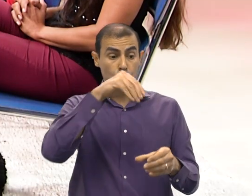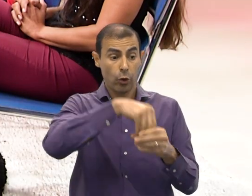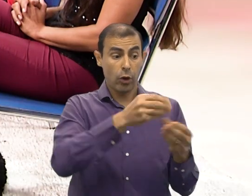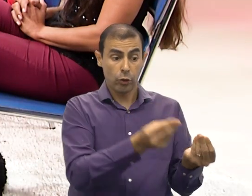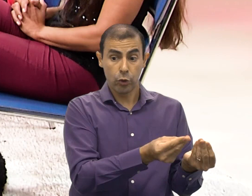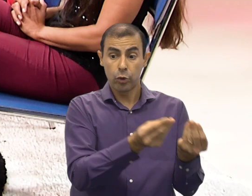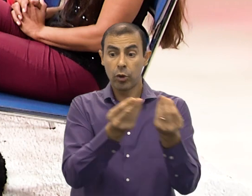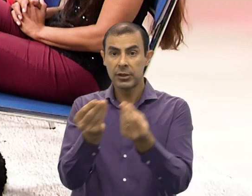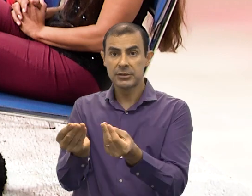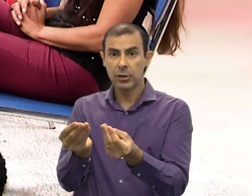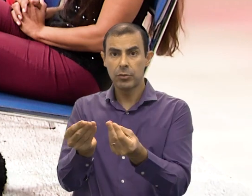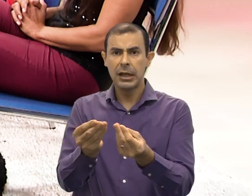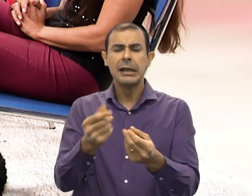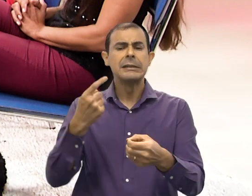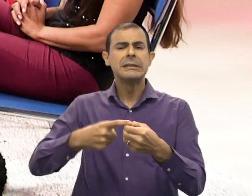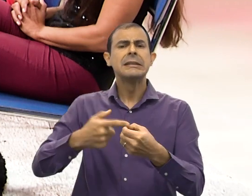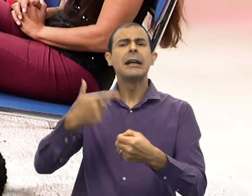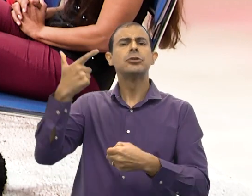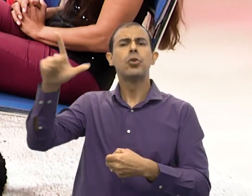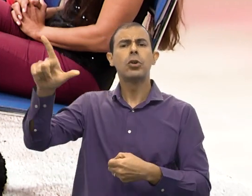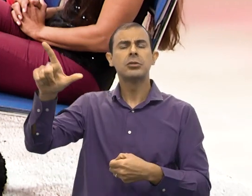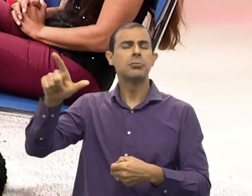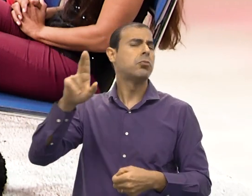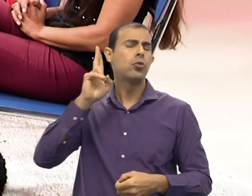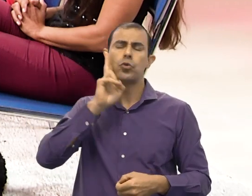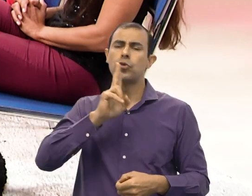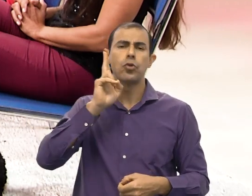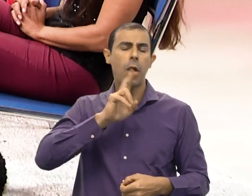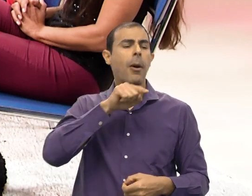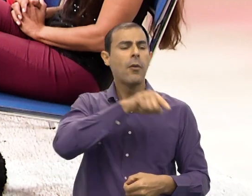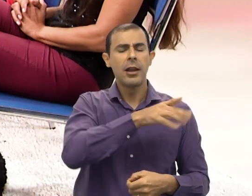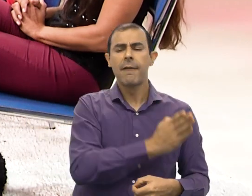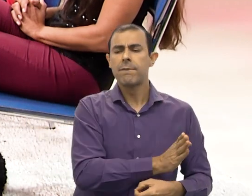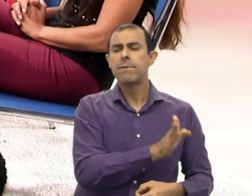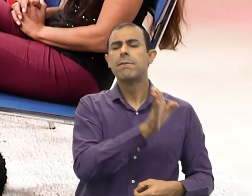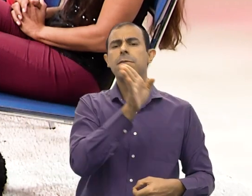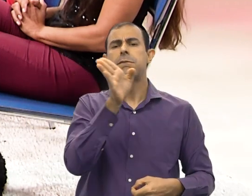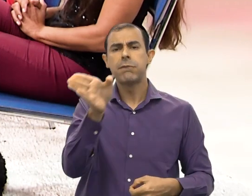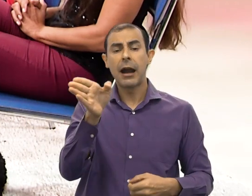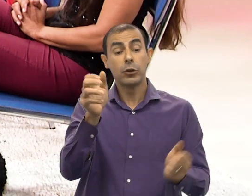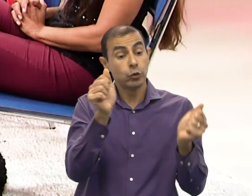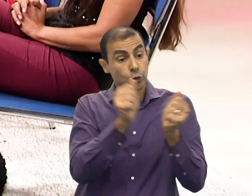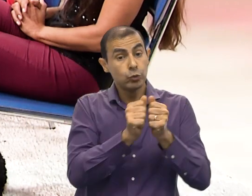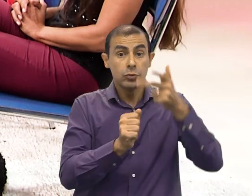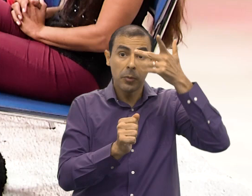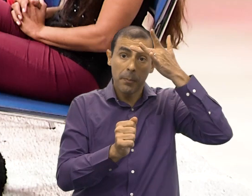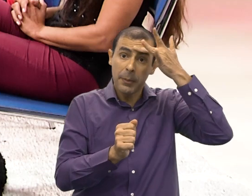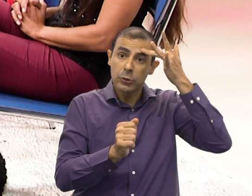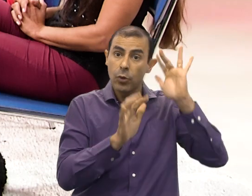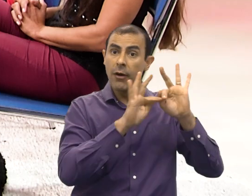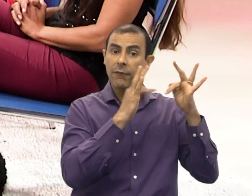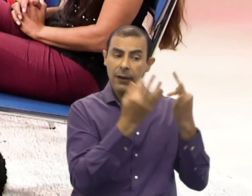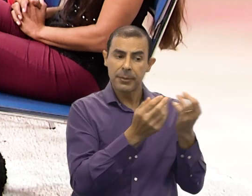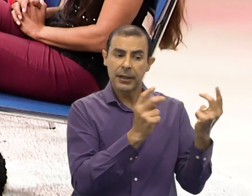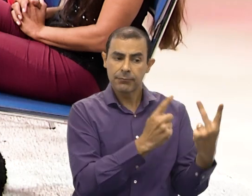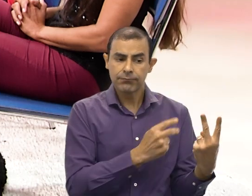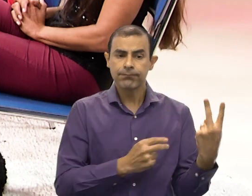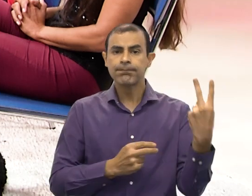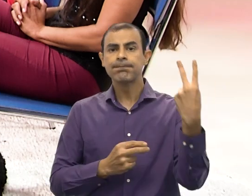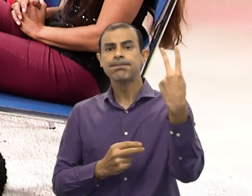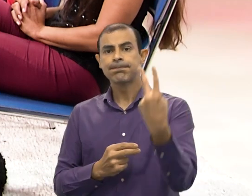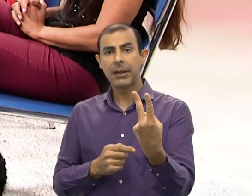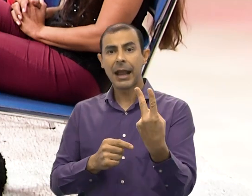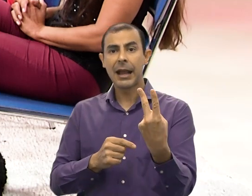dele, ele vai com o acompanhante, da mesma forma que vai o paciente que precisa do transplante com o seu acompanhante por um programa do